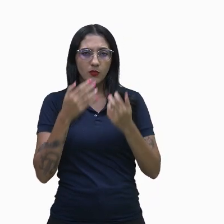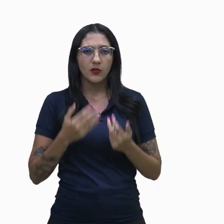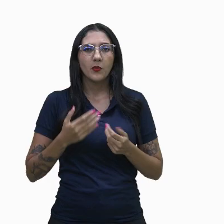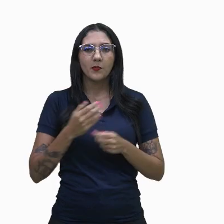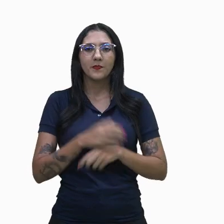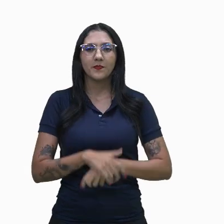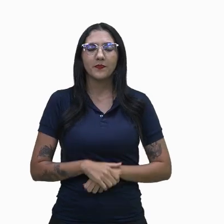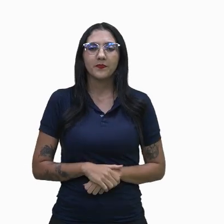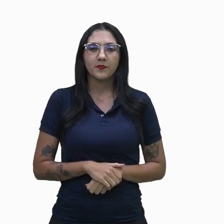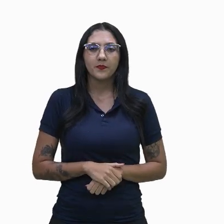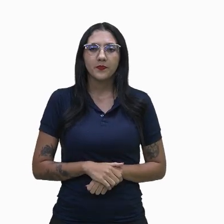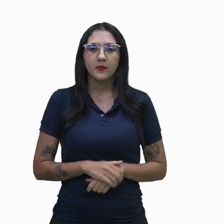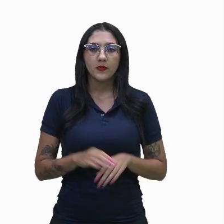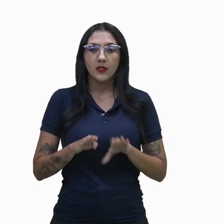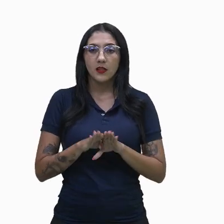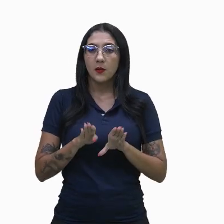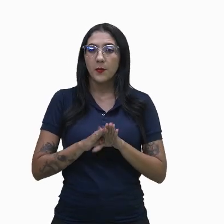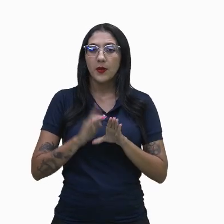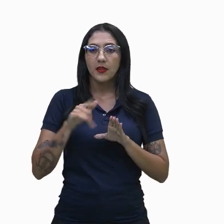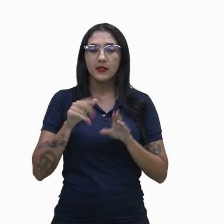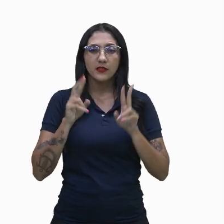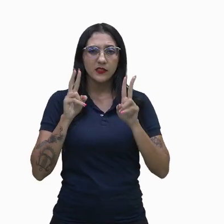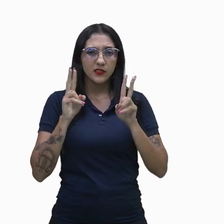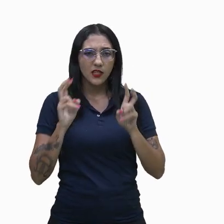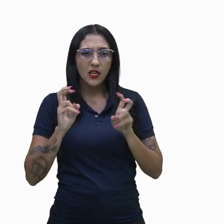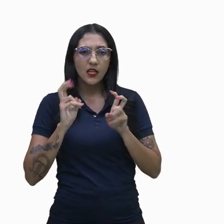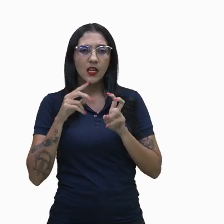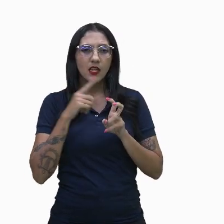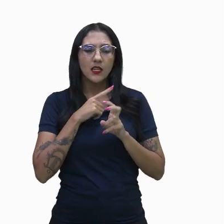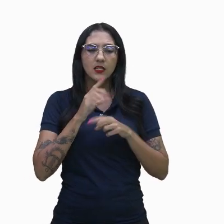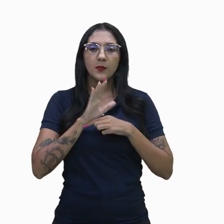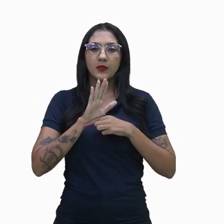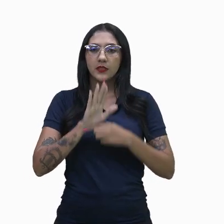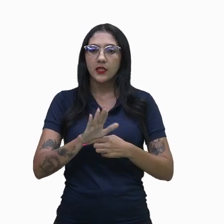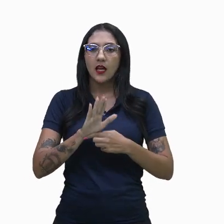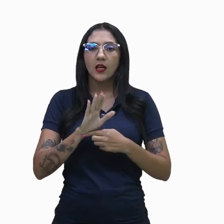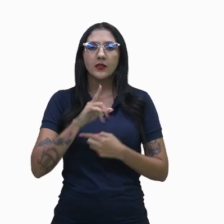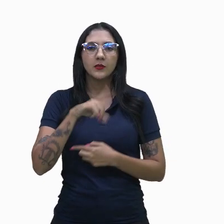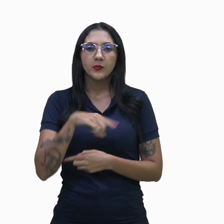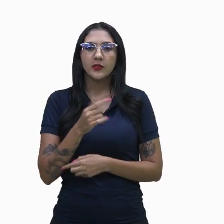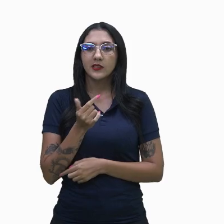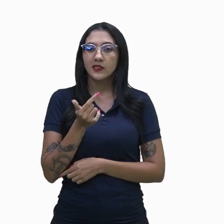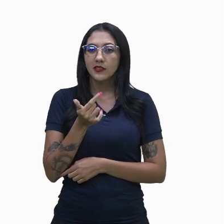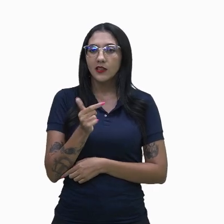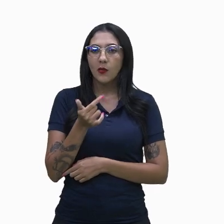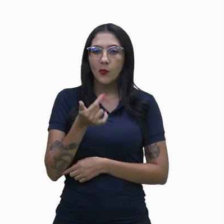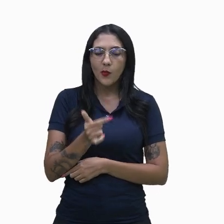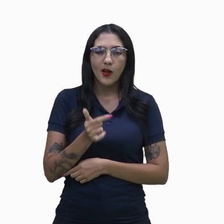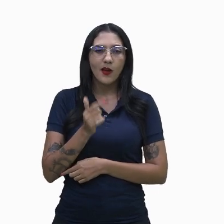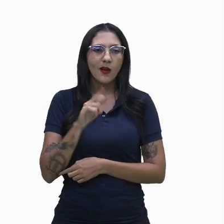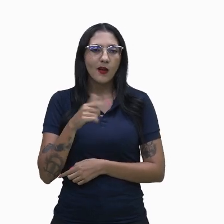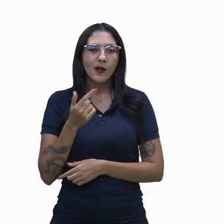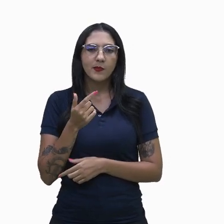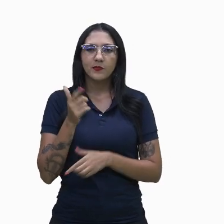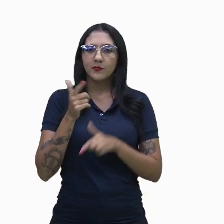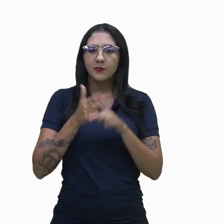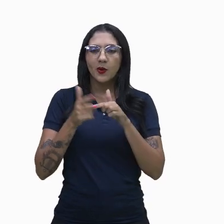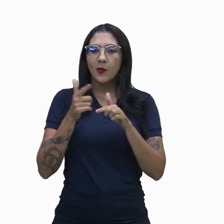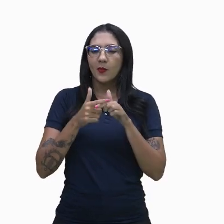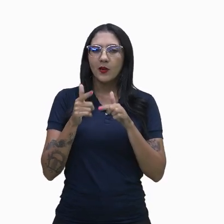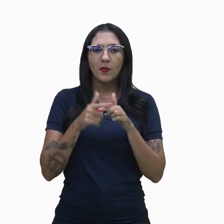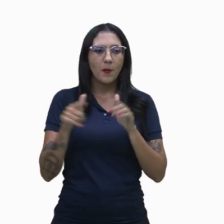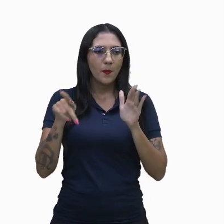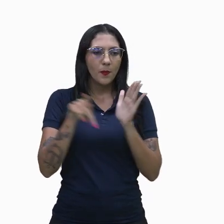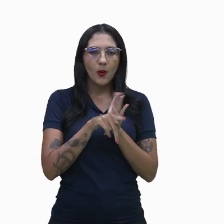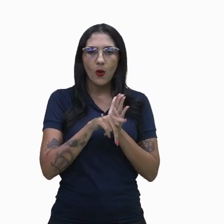esse problema, essa questão ambiental que a gente colocou aí para vocês, ele não é um problema, muitas das vezes, ali local,